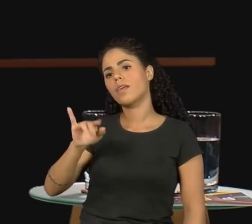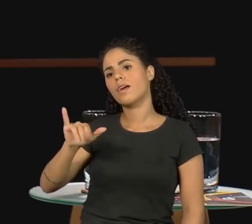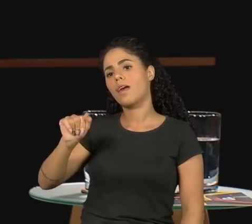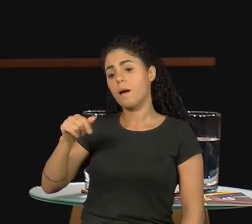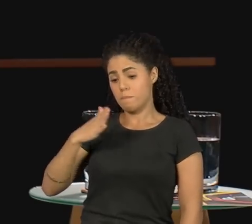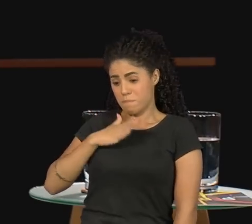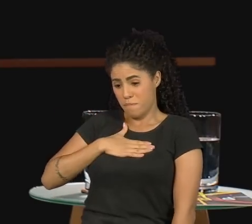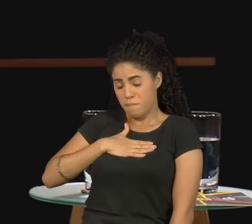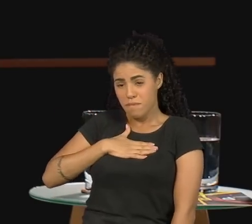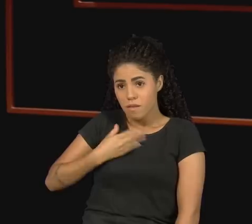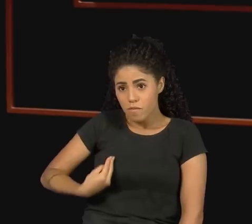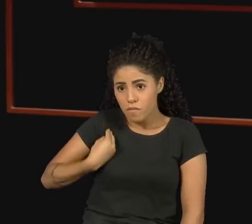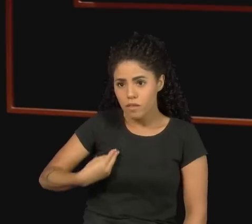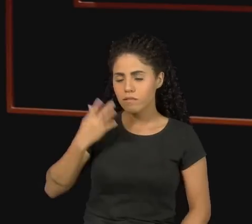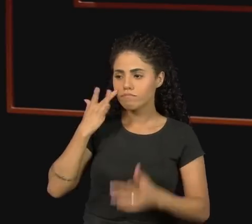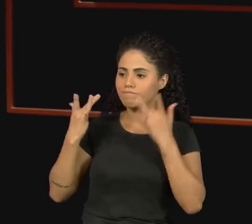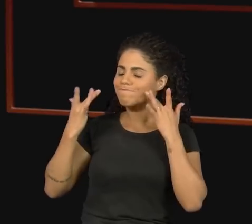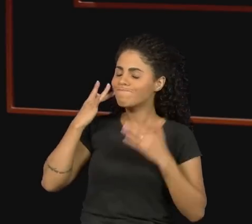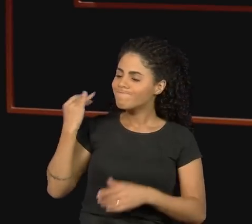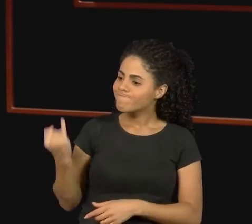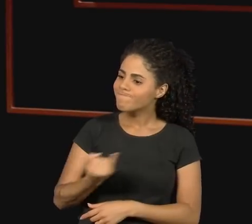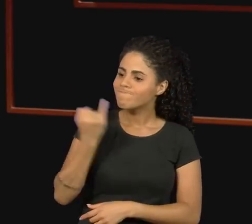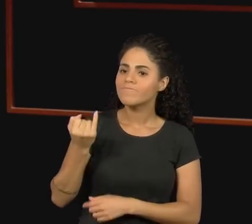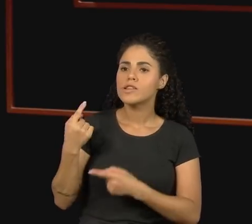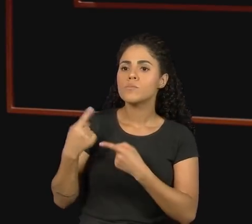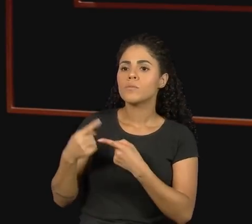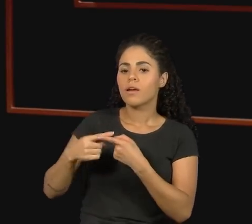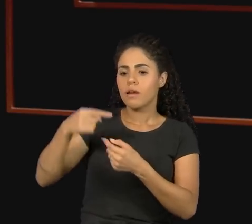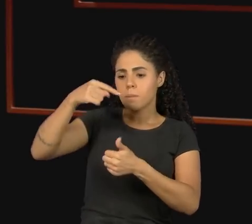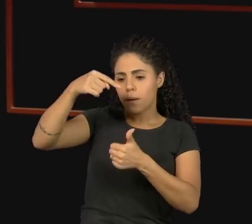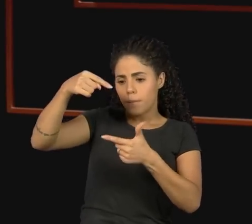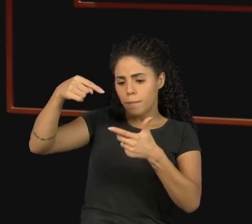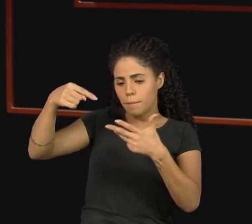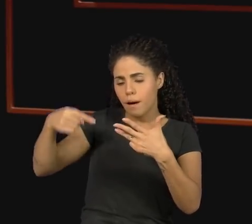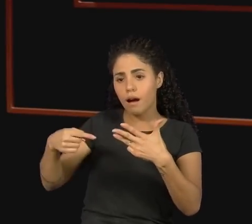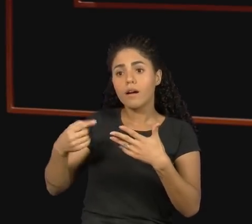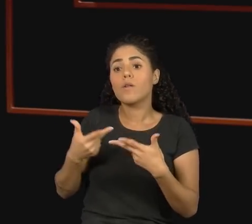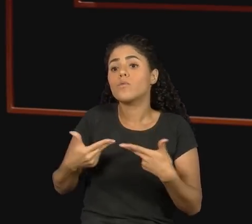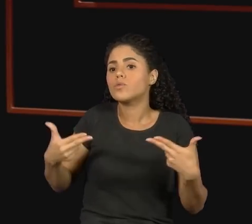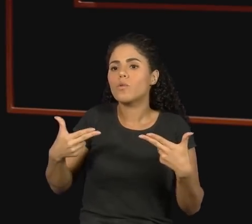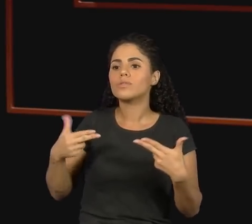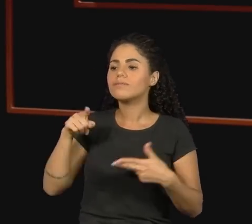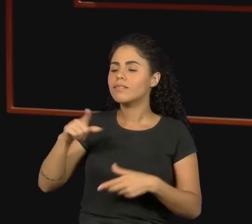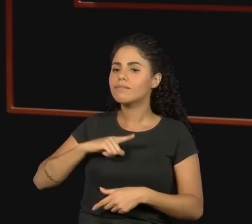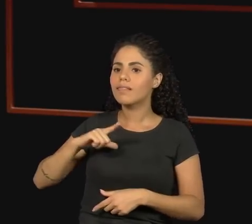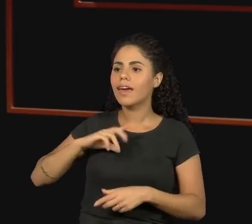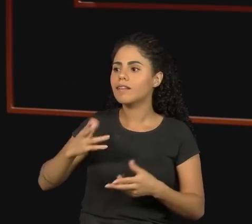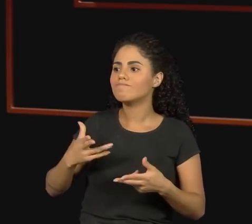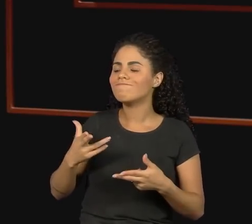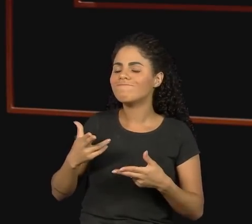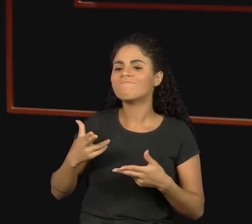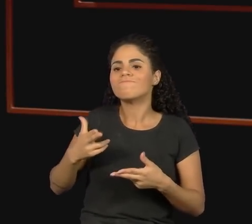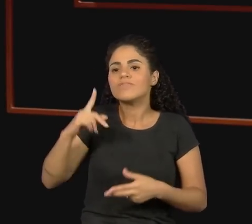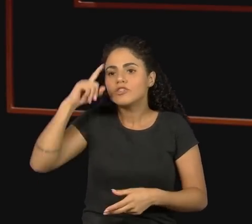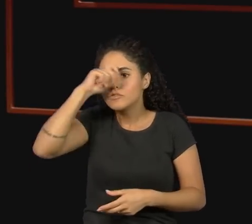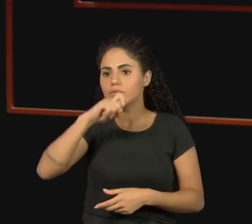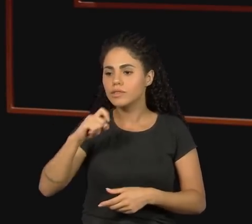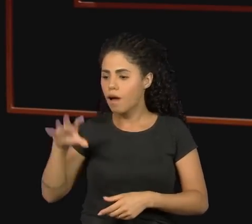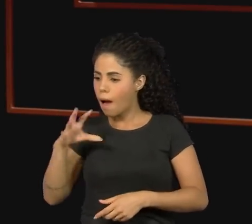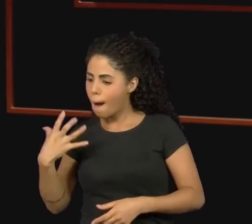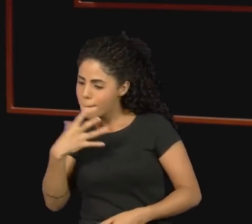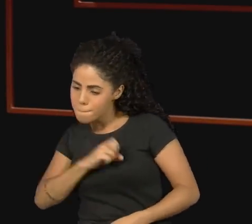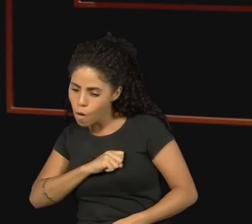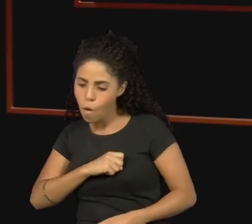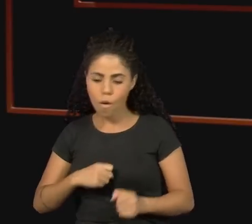para mim, elas mexem comigo, porque elas são talvez também bebidas ali nas tragédias gregas, Amor e Morte.